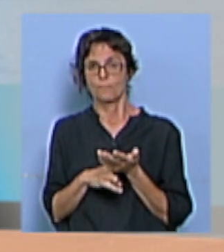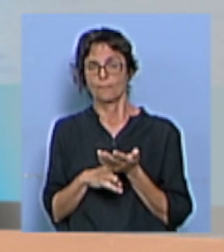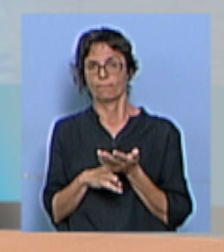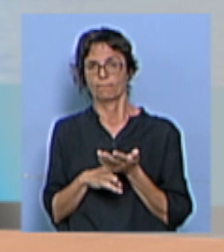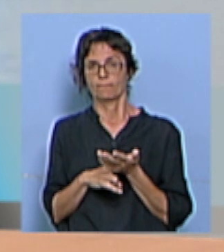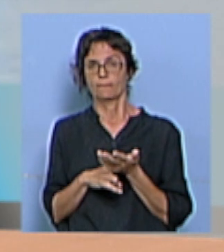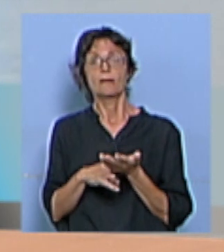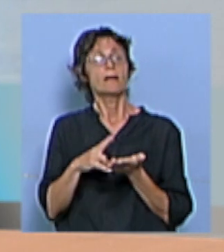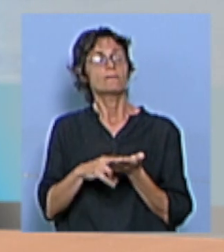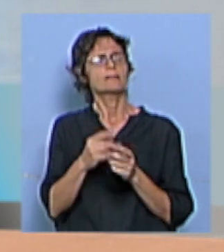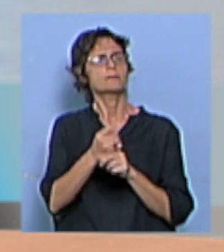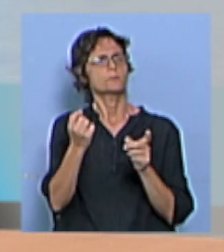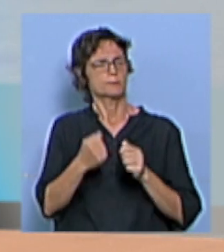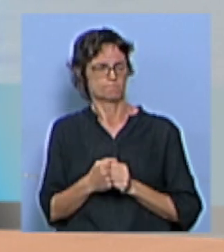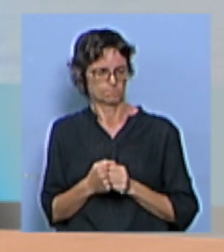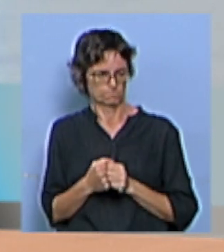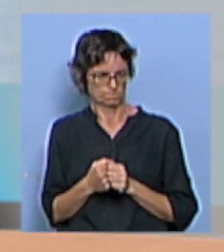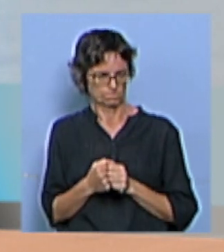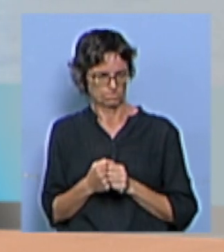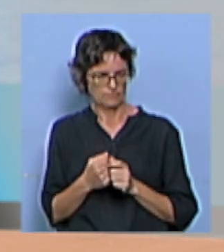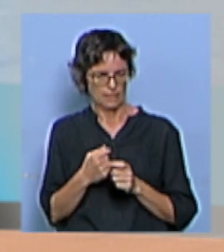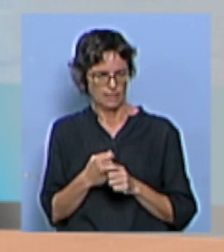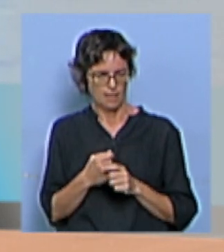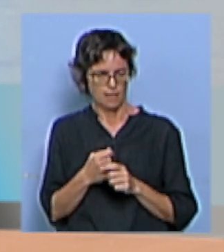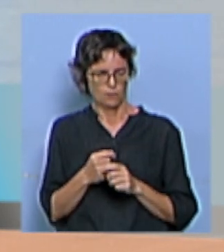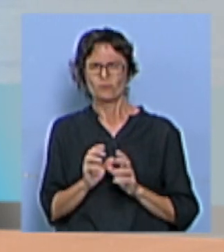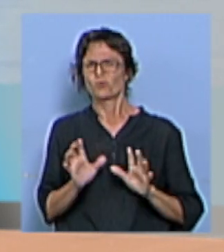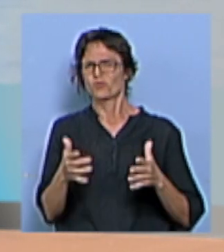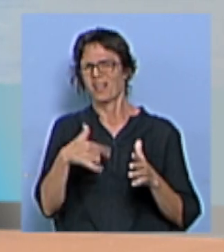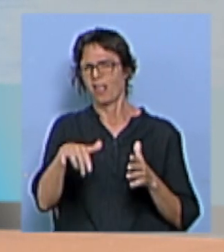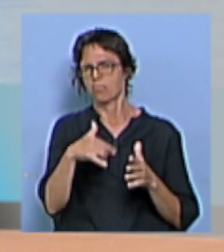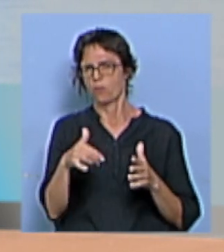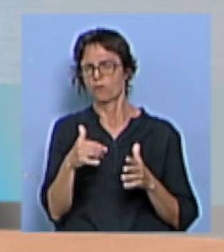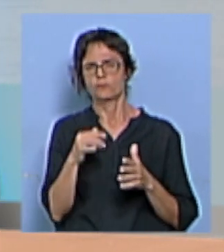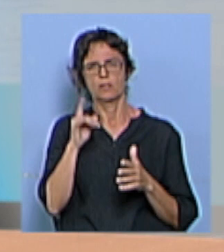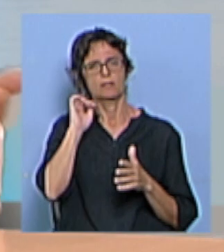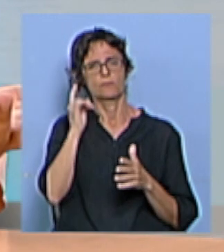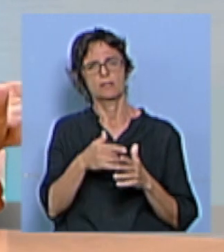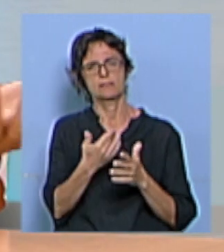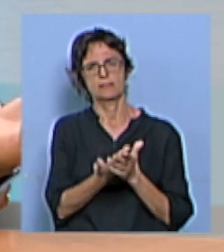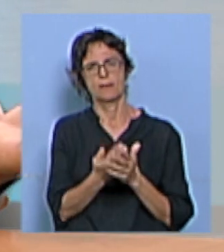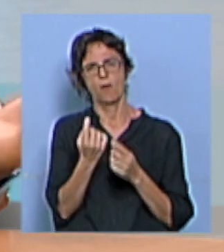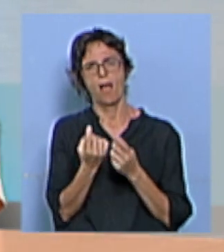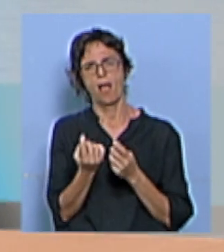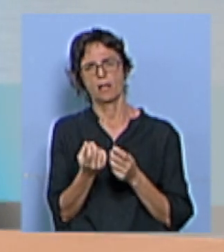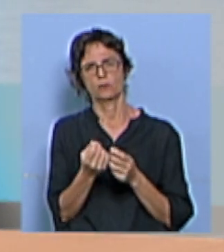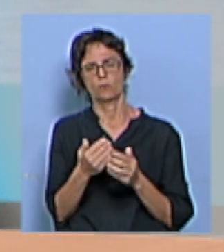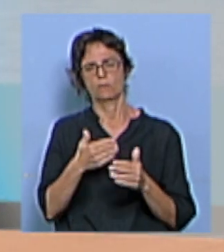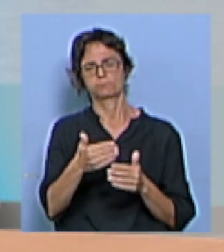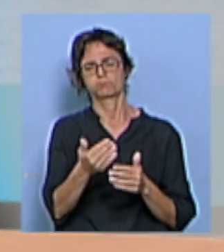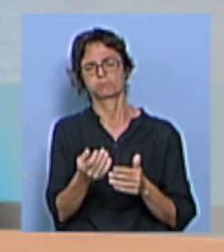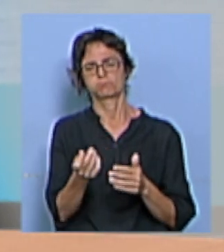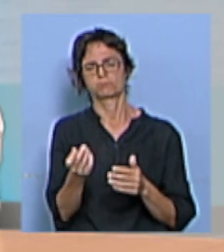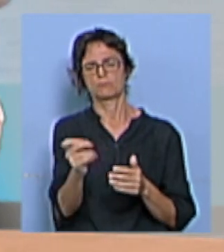Acontece porque nós tendemos, de facto, a dar importância àquilo que é mais imediato. Né? Nós somos seres